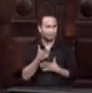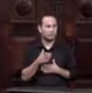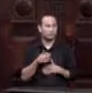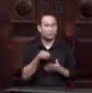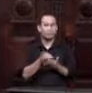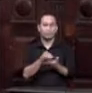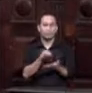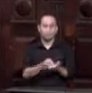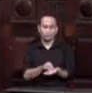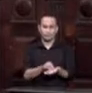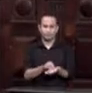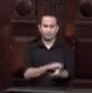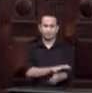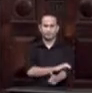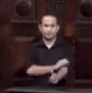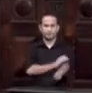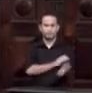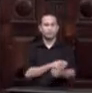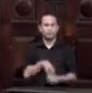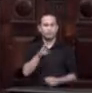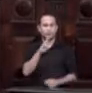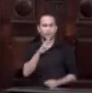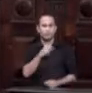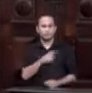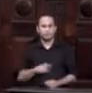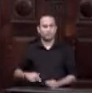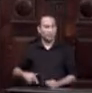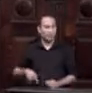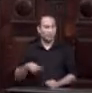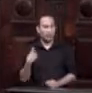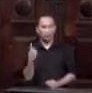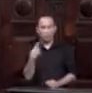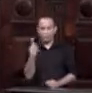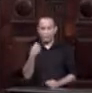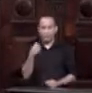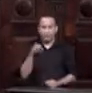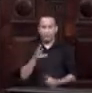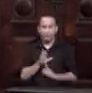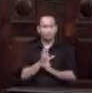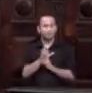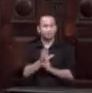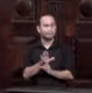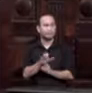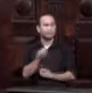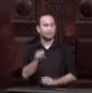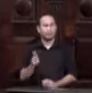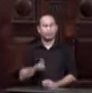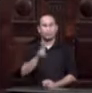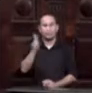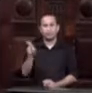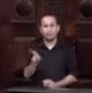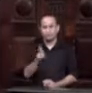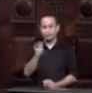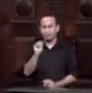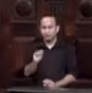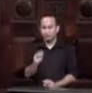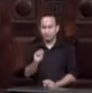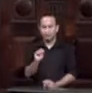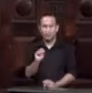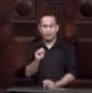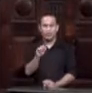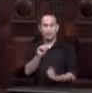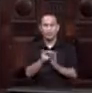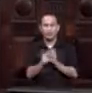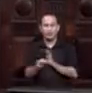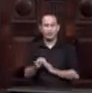por falta de recursos. Então, senhor presidente, a nossa proposta é de que as universidades, que são, além do setor